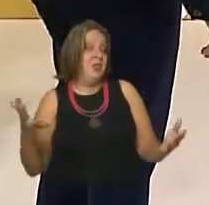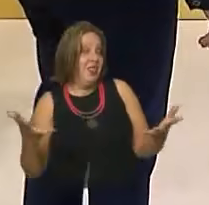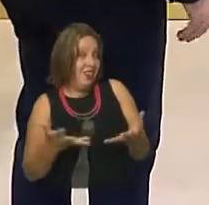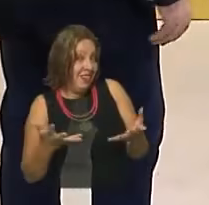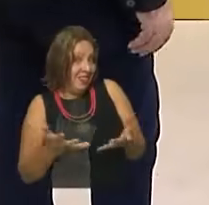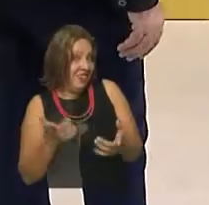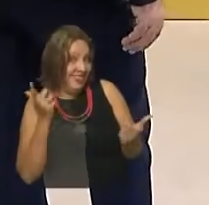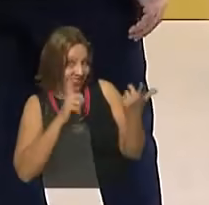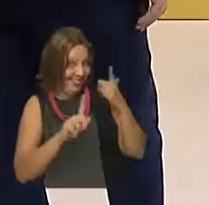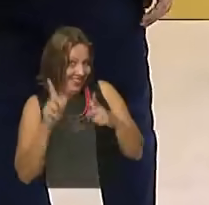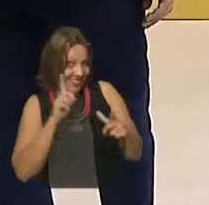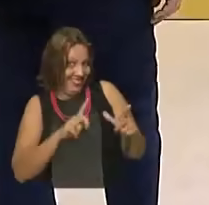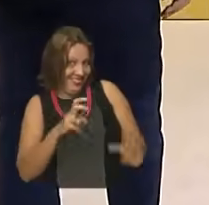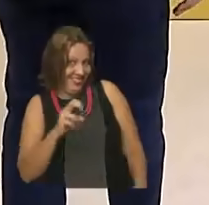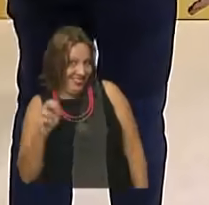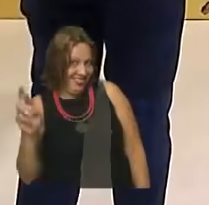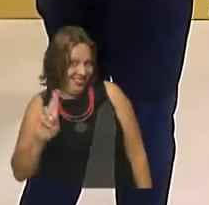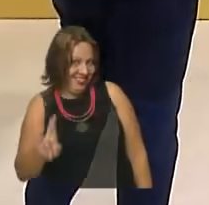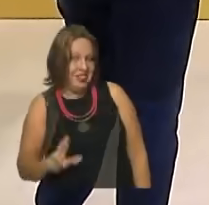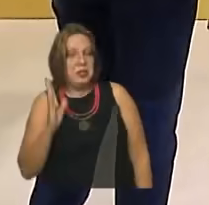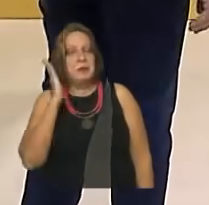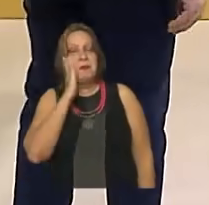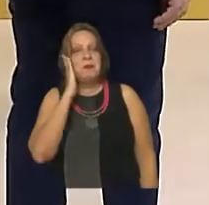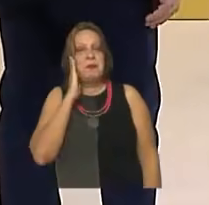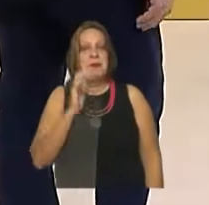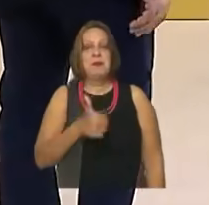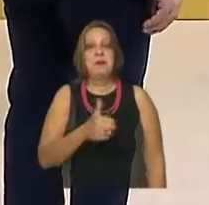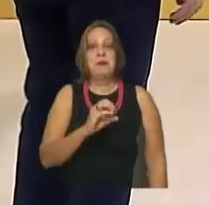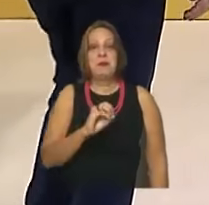você vai faturar R$500? É o que a gente vai saber.